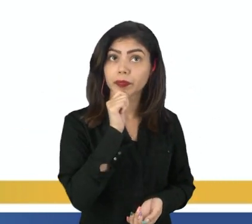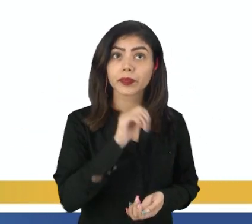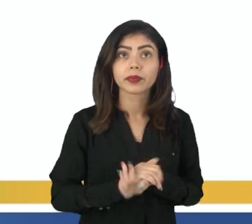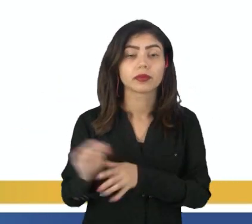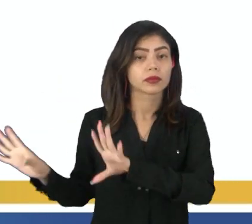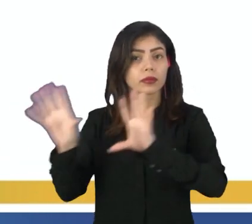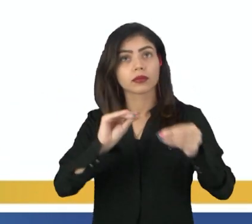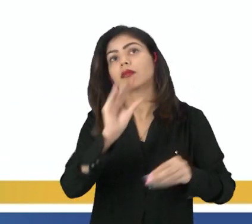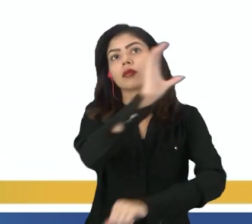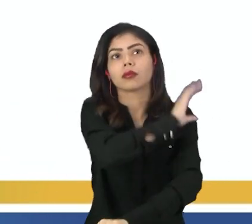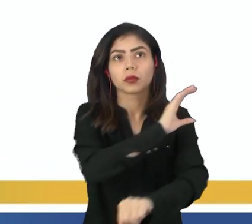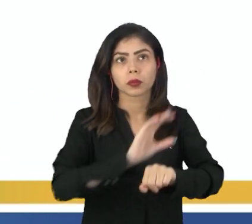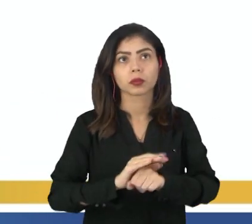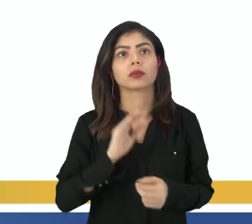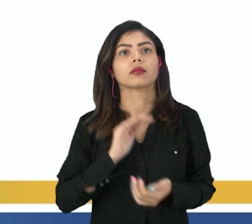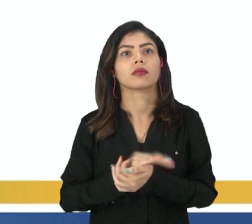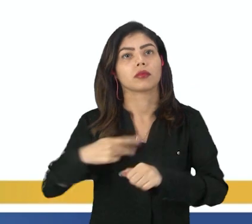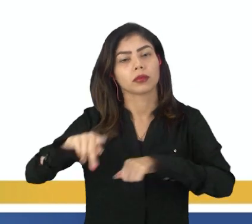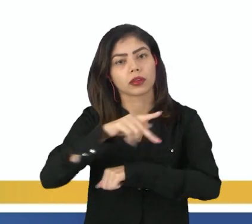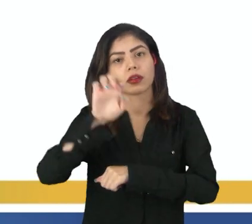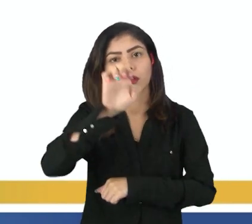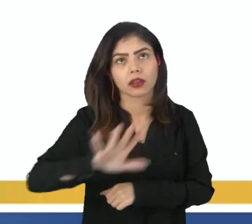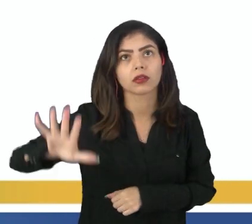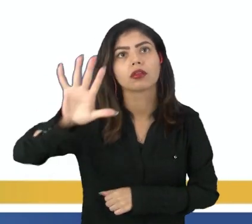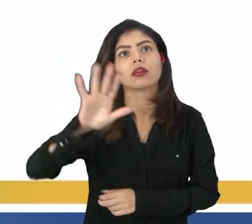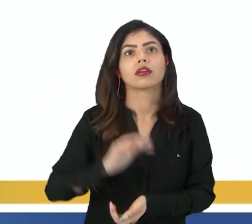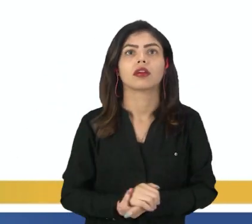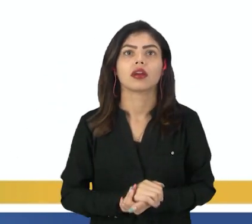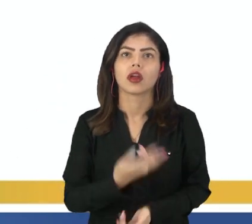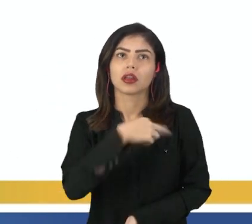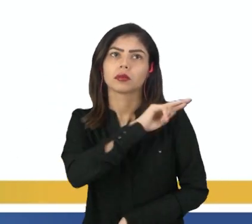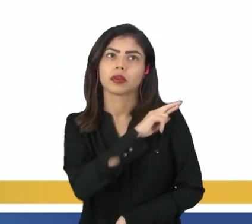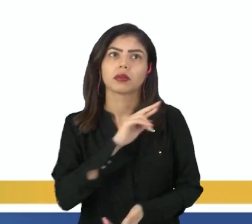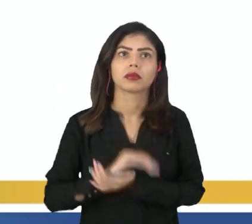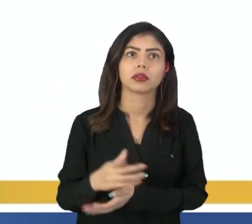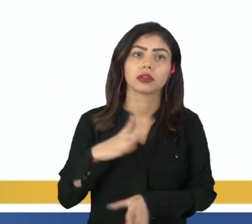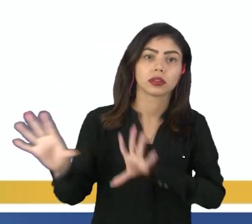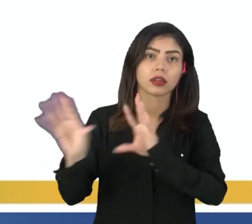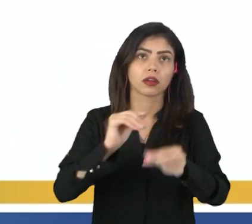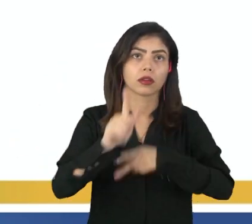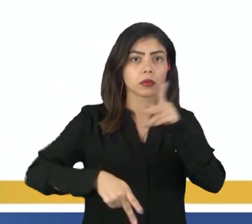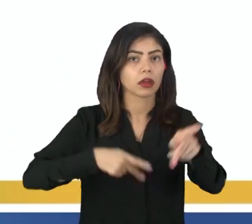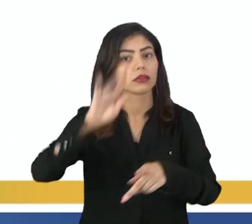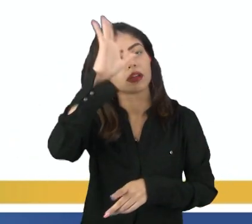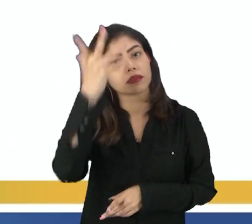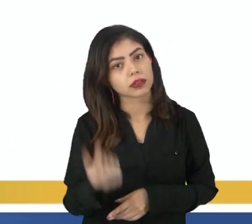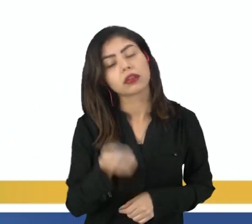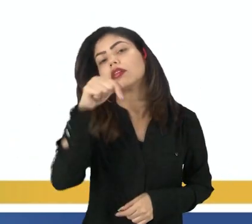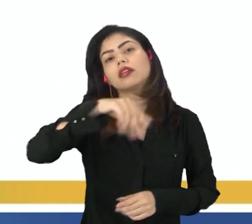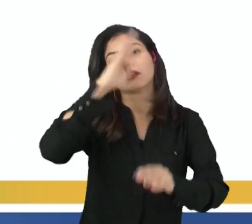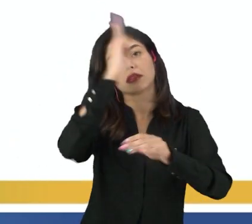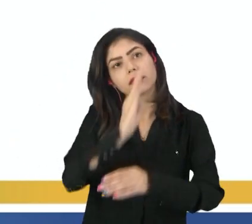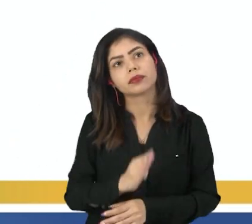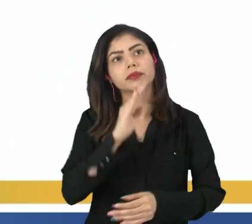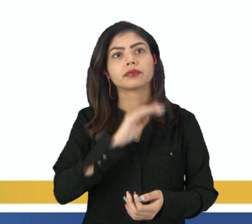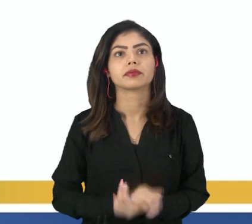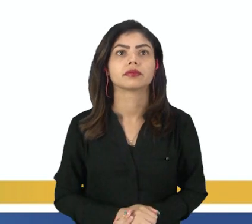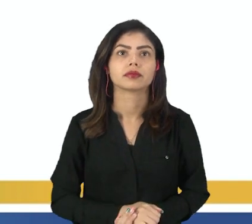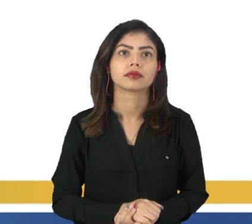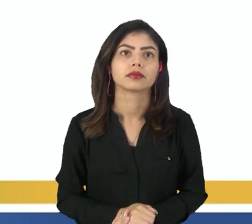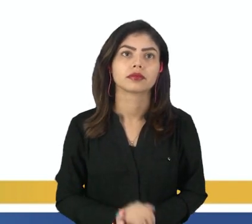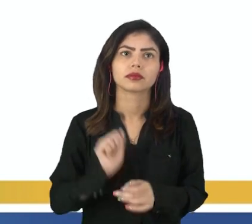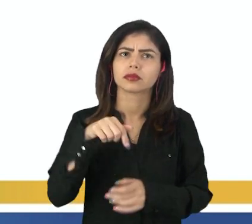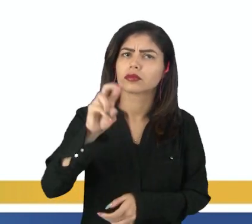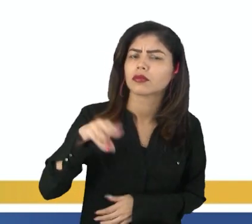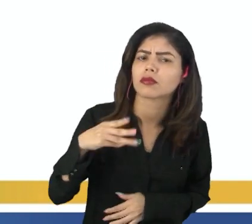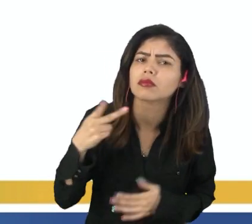a cultura e costumes de seu país de origem, Europa, foram responsáveis por trazerem povos africanos para o Brasil.